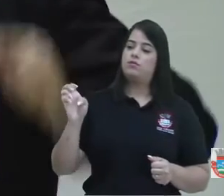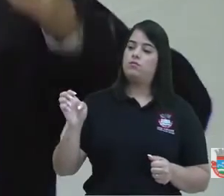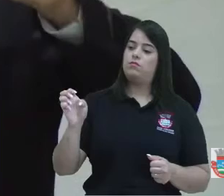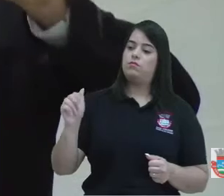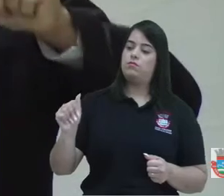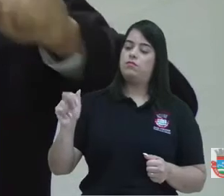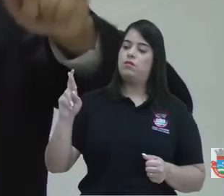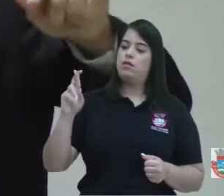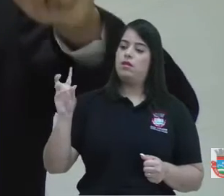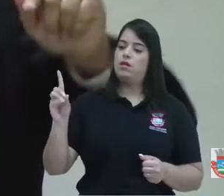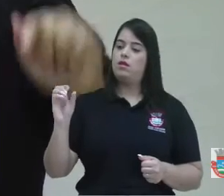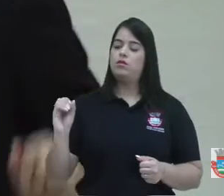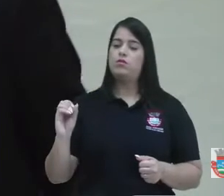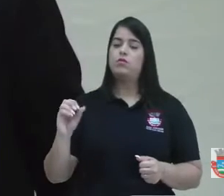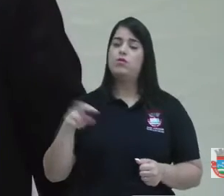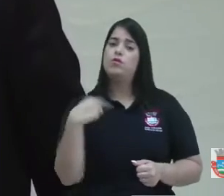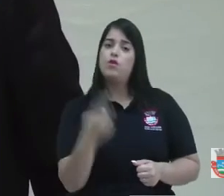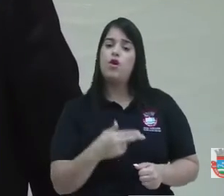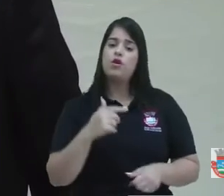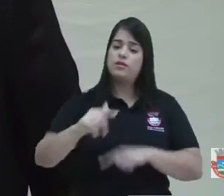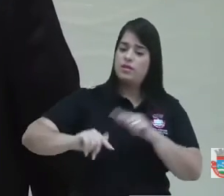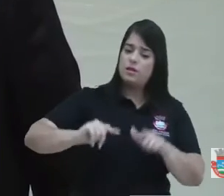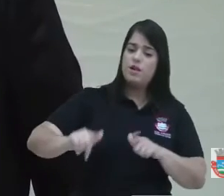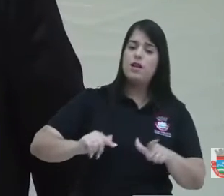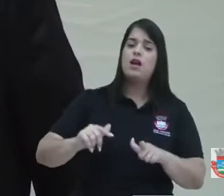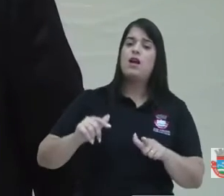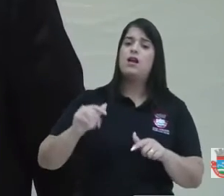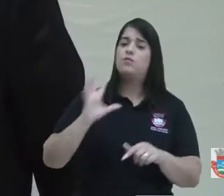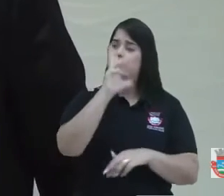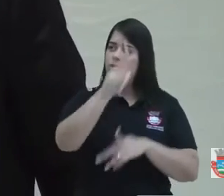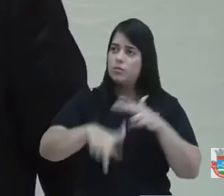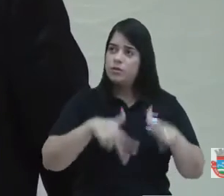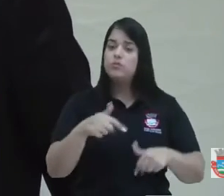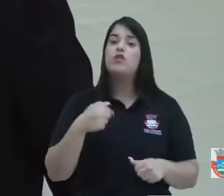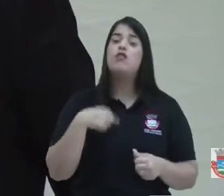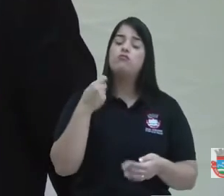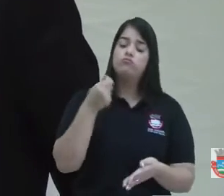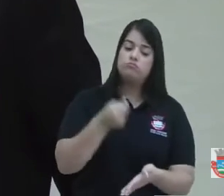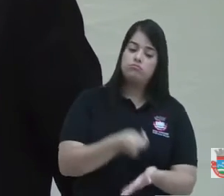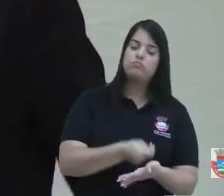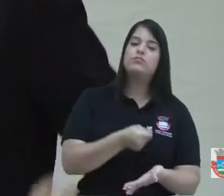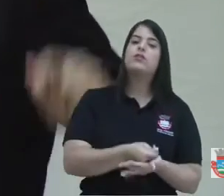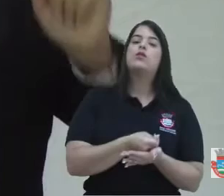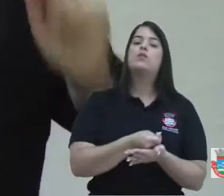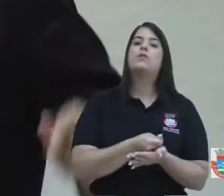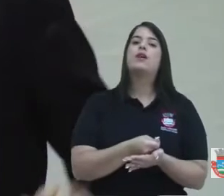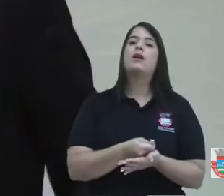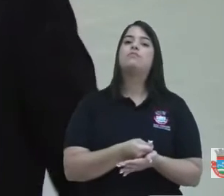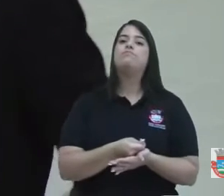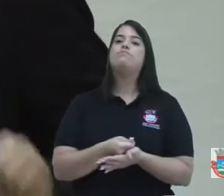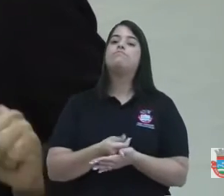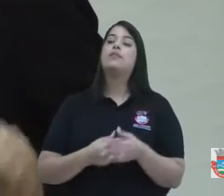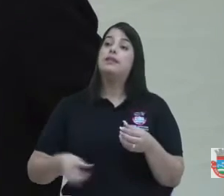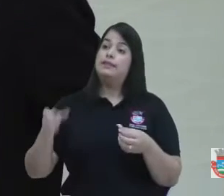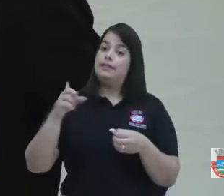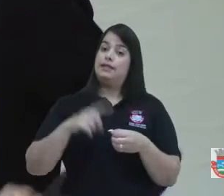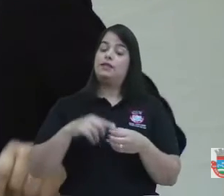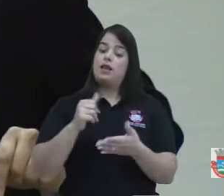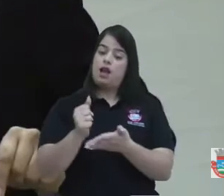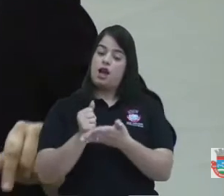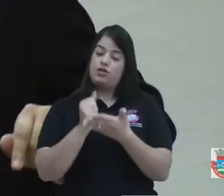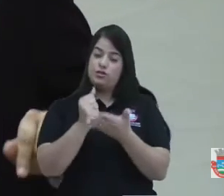terra e vamos trabalhar muito mais por São Bento, porque esse vereador vai cobrar para trazer, para